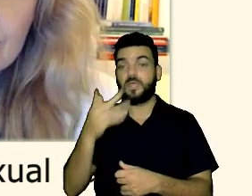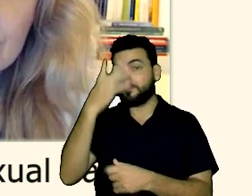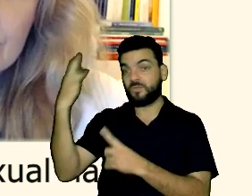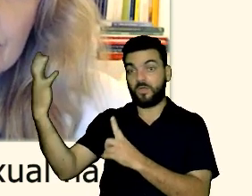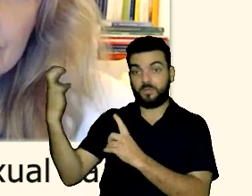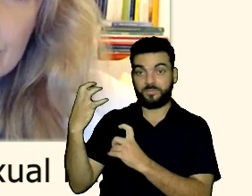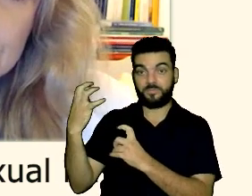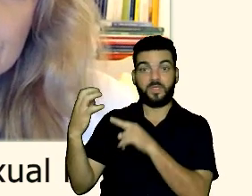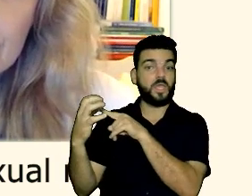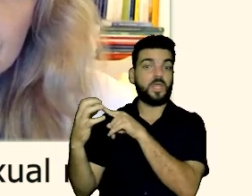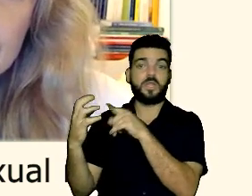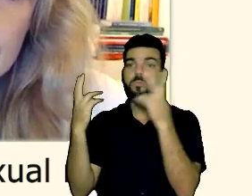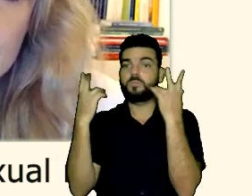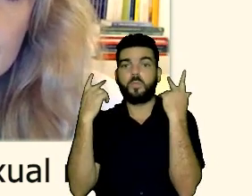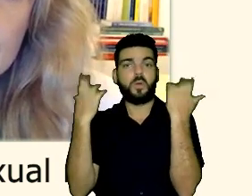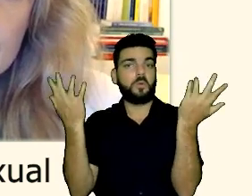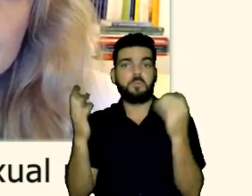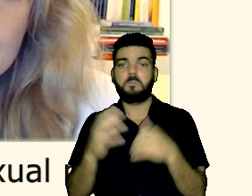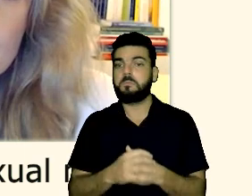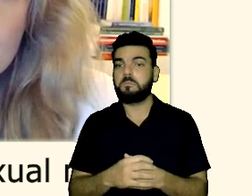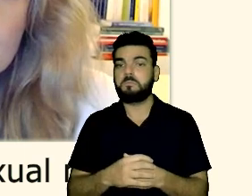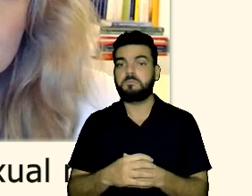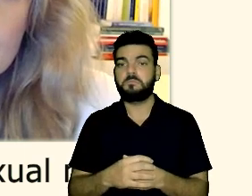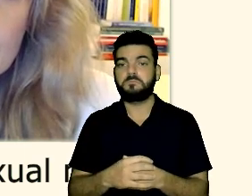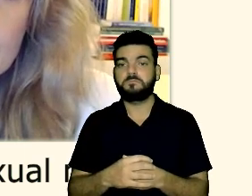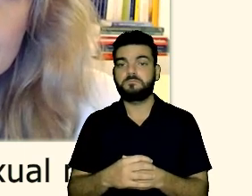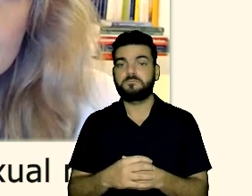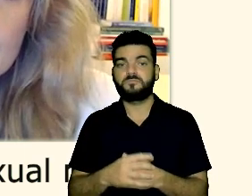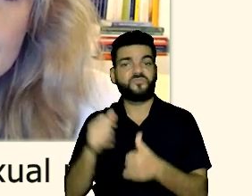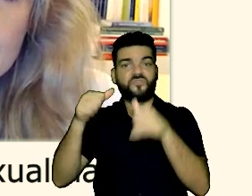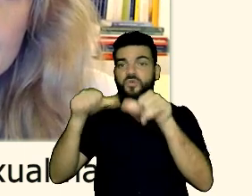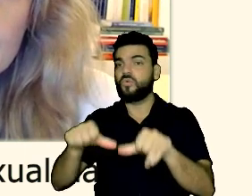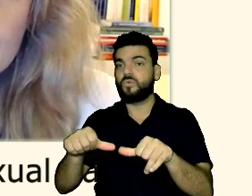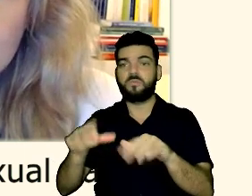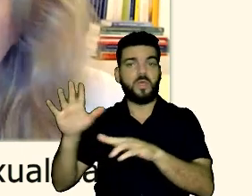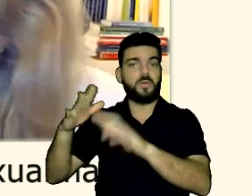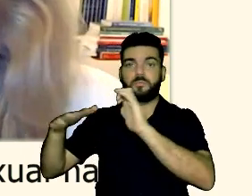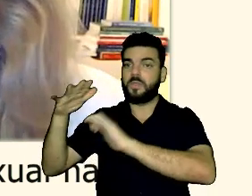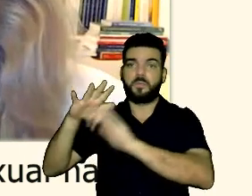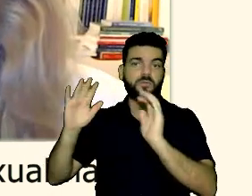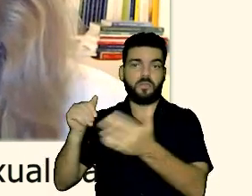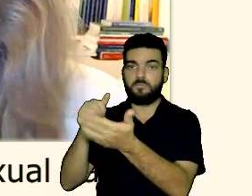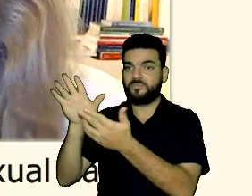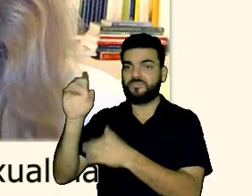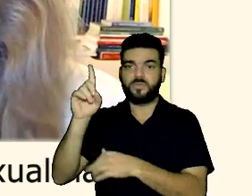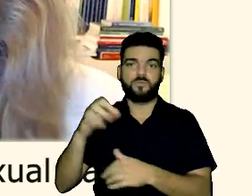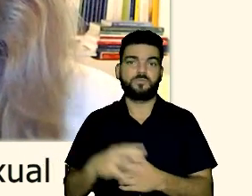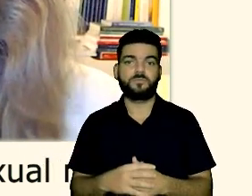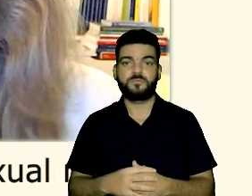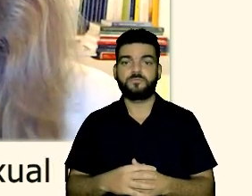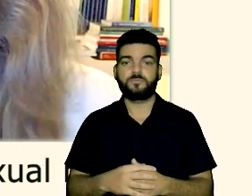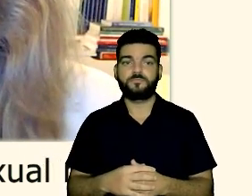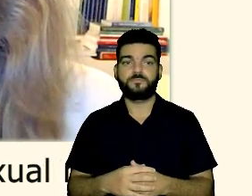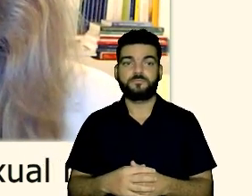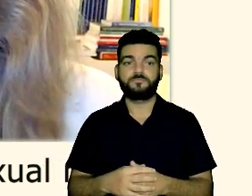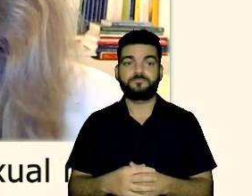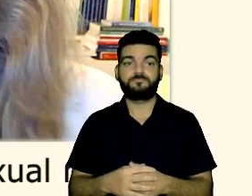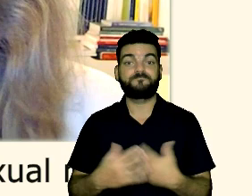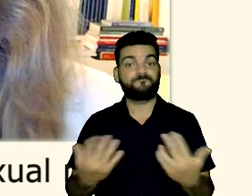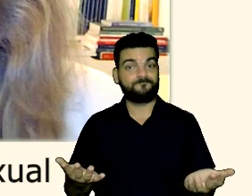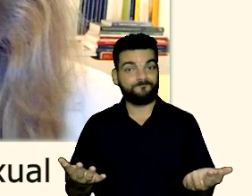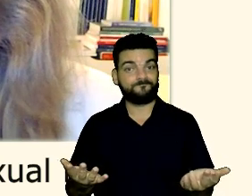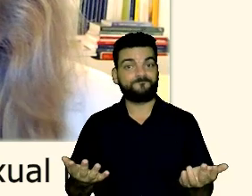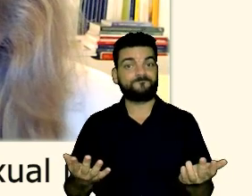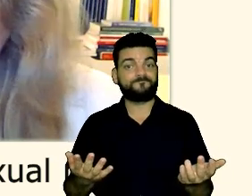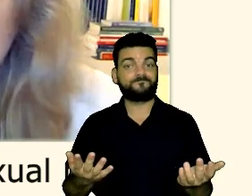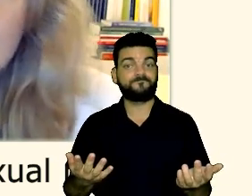74% afirmou que o agressor permaneceu na empresa, né, ele não saiu da